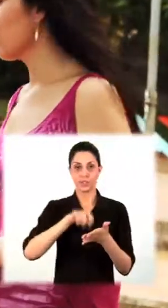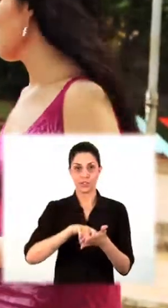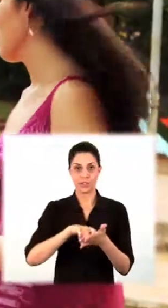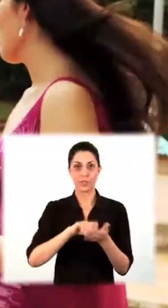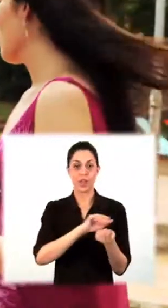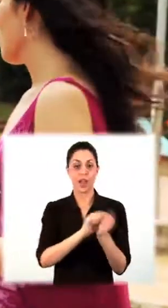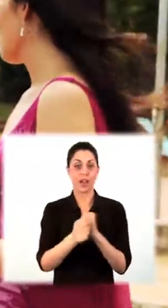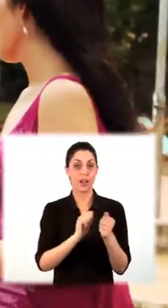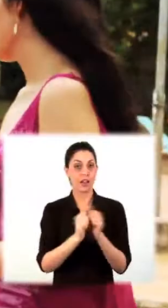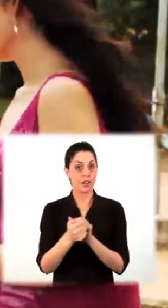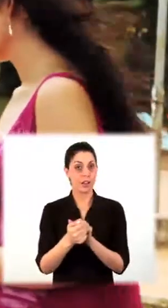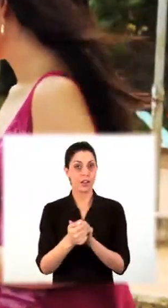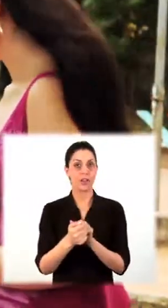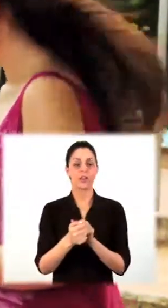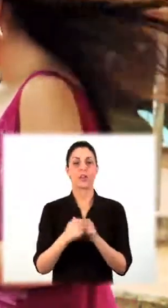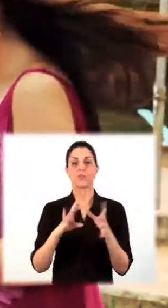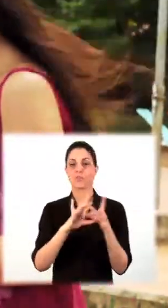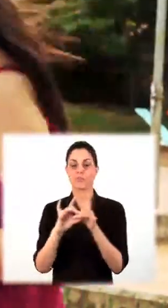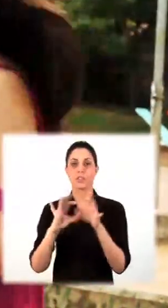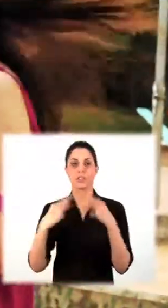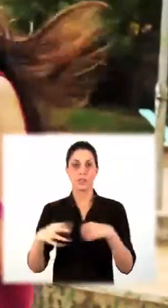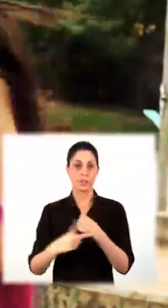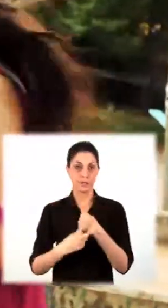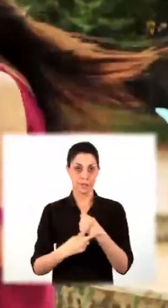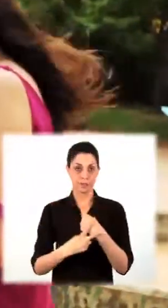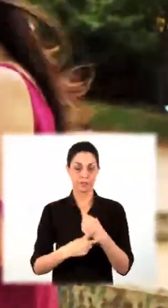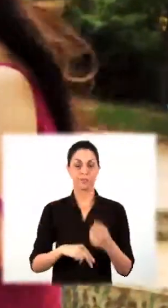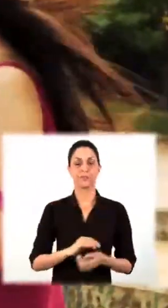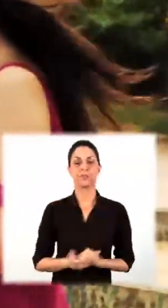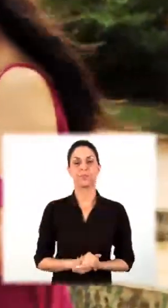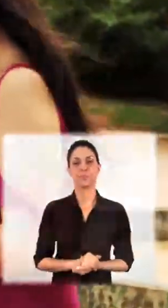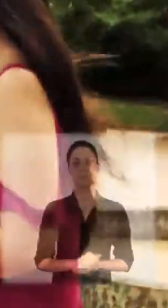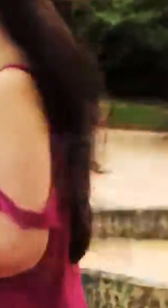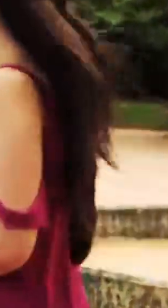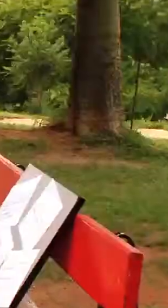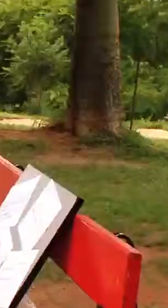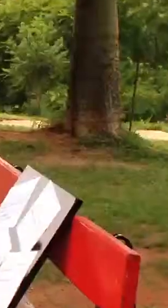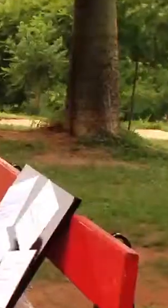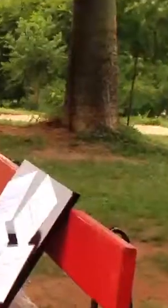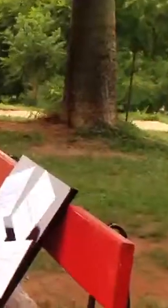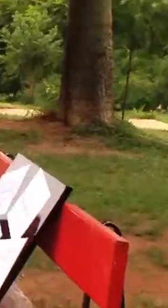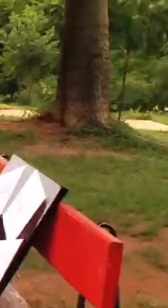você escrever aqui a adaptação, a conjugação desses verbos.